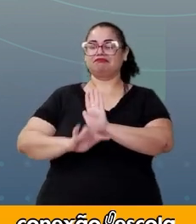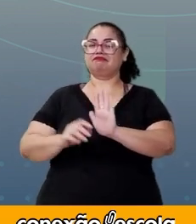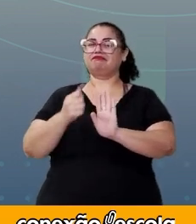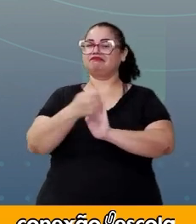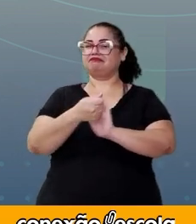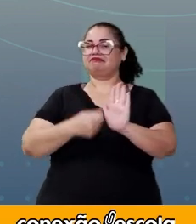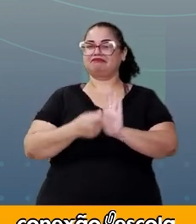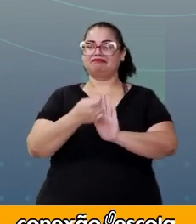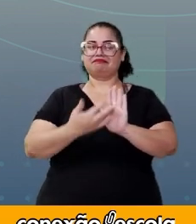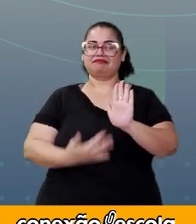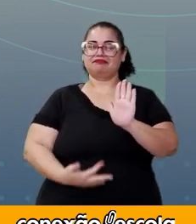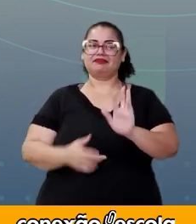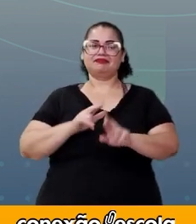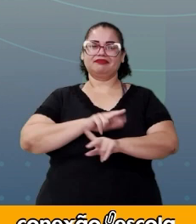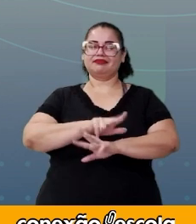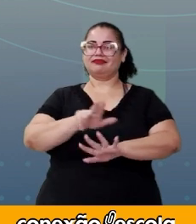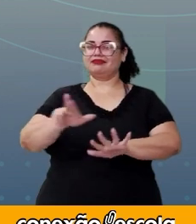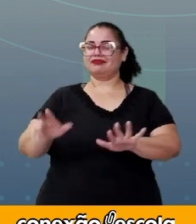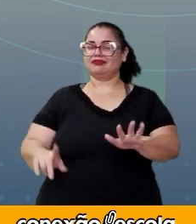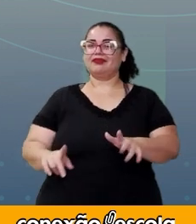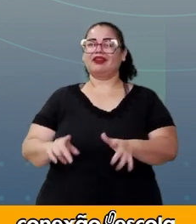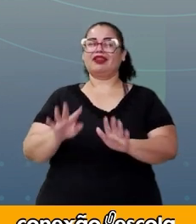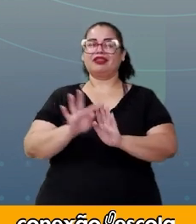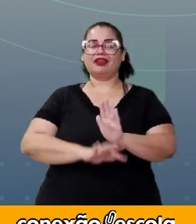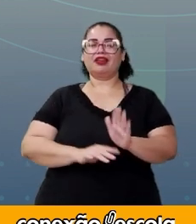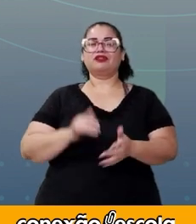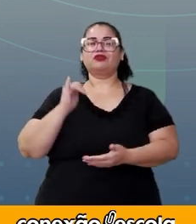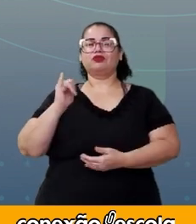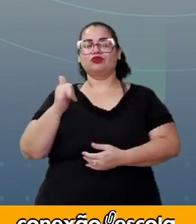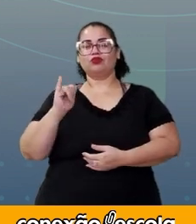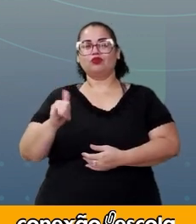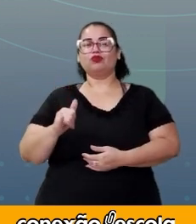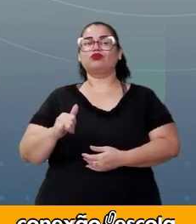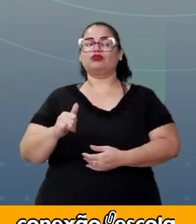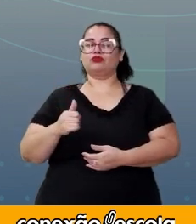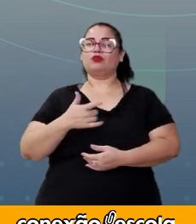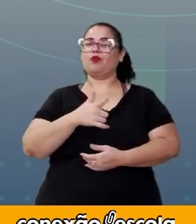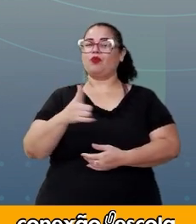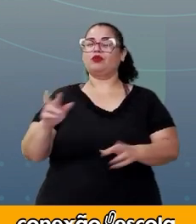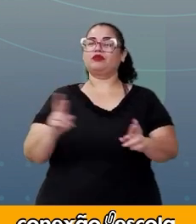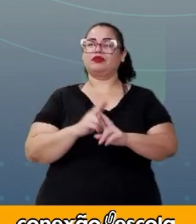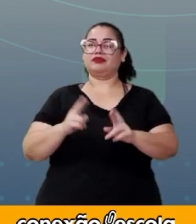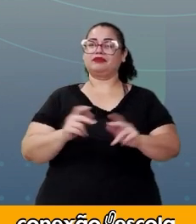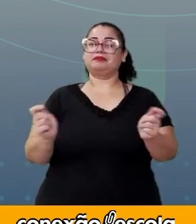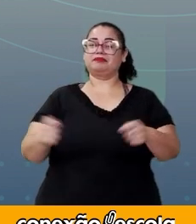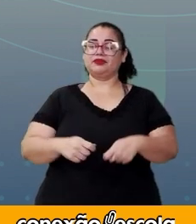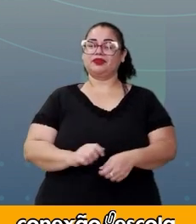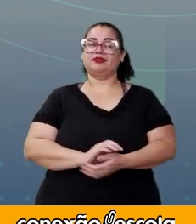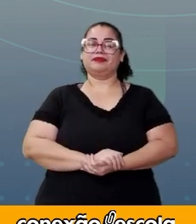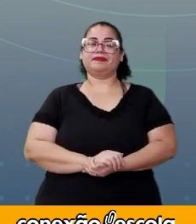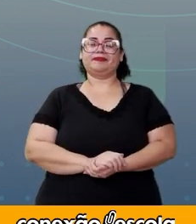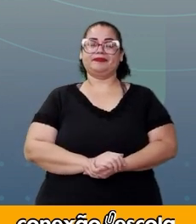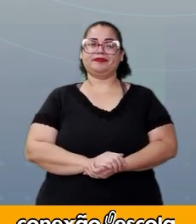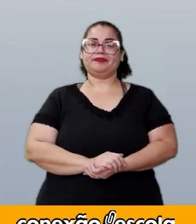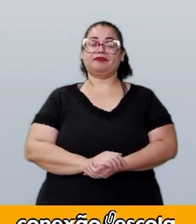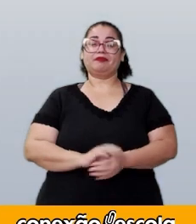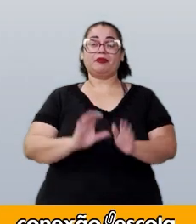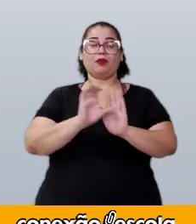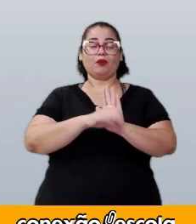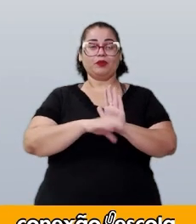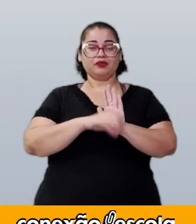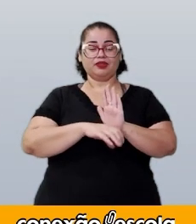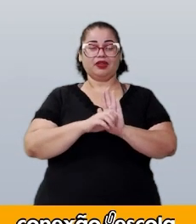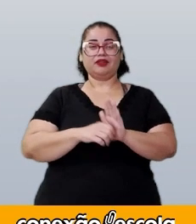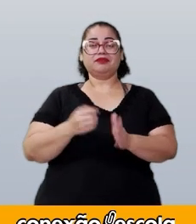E assim, inúmeros textos, inúmeros discursos com outros. O conceito de